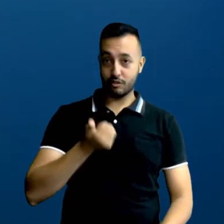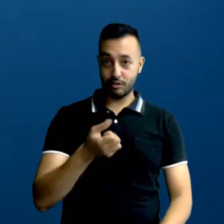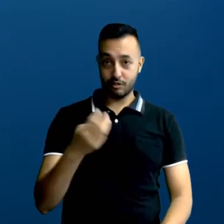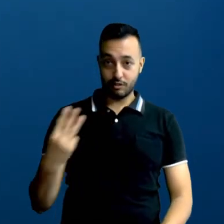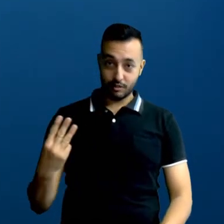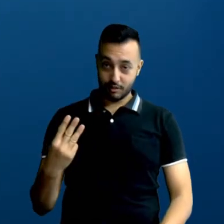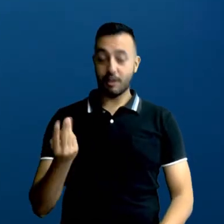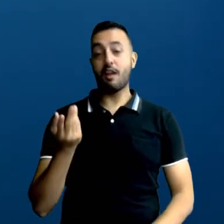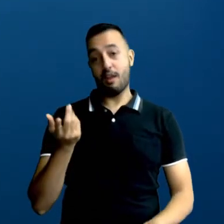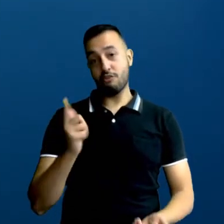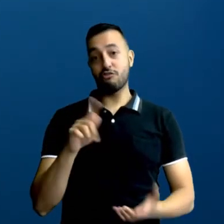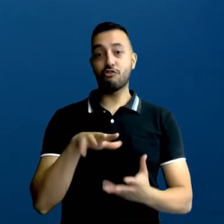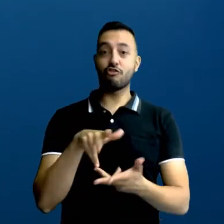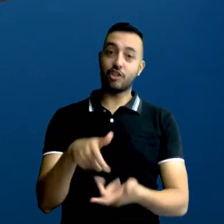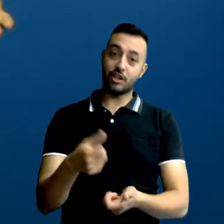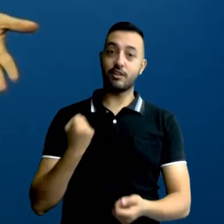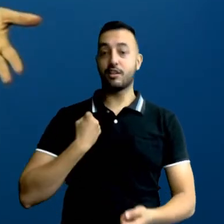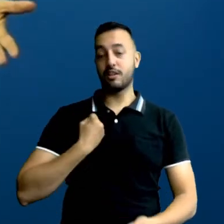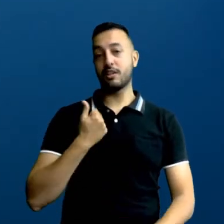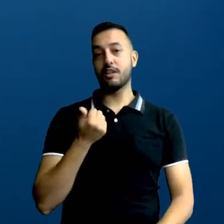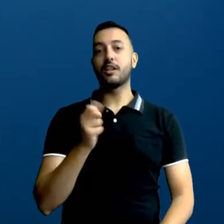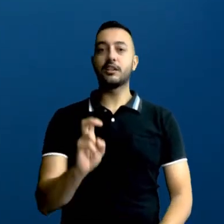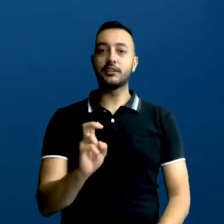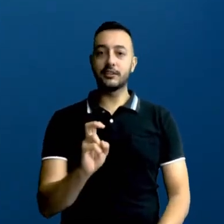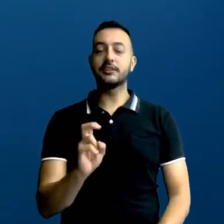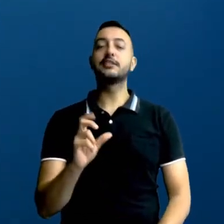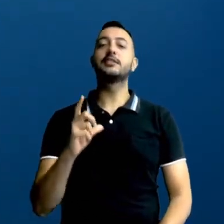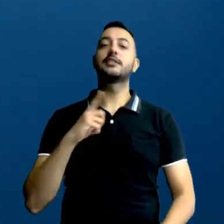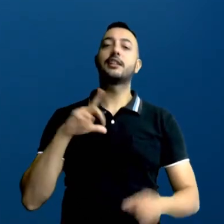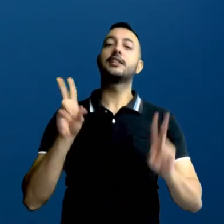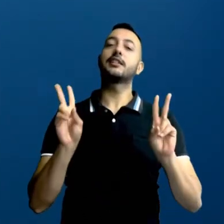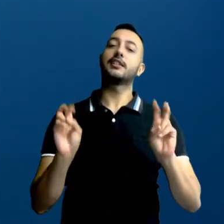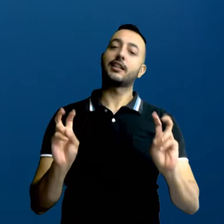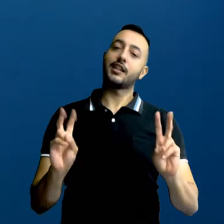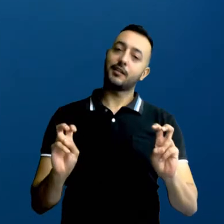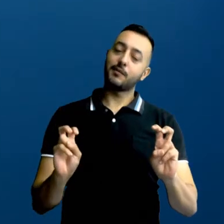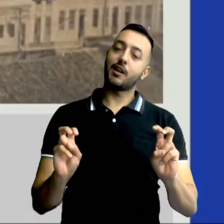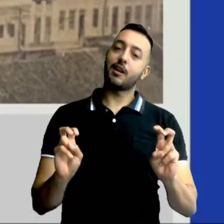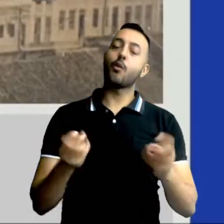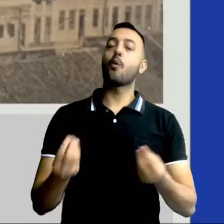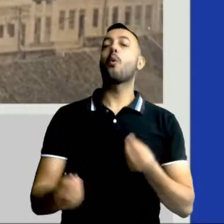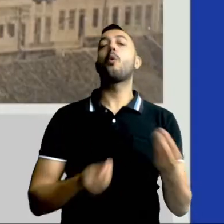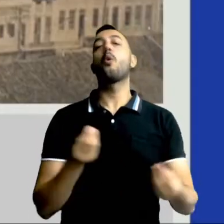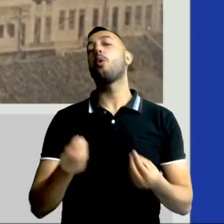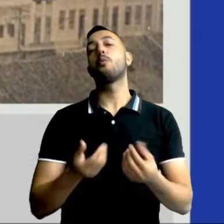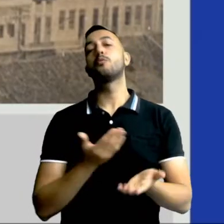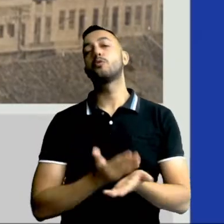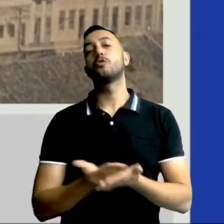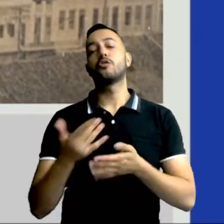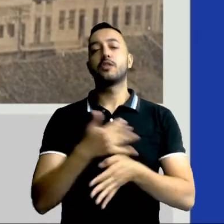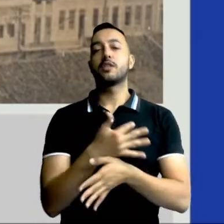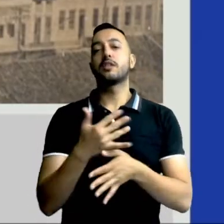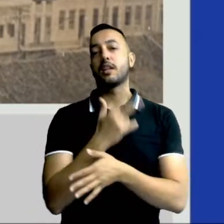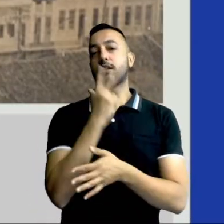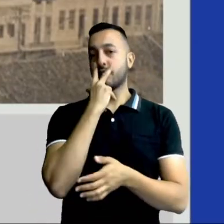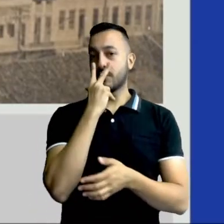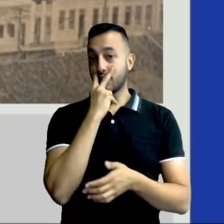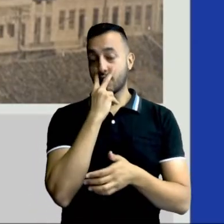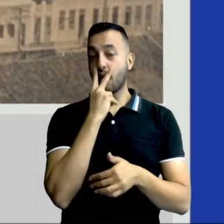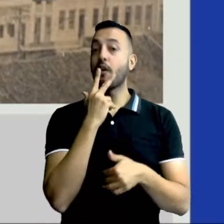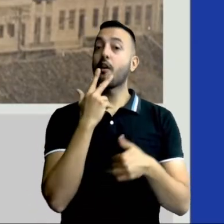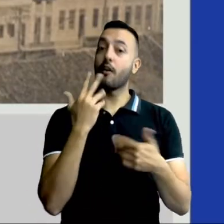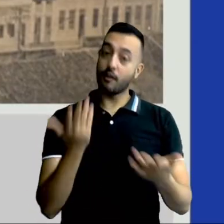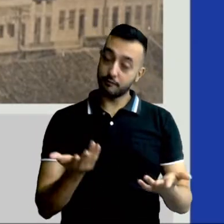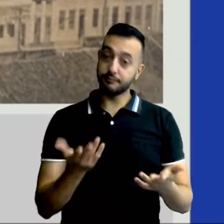13 e aula de geografia de número 15 que tem como tema Como surgiu a cidade da Vitória de Santo